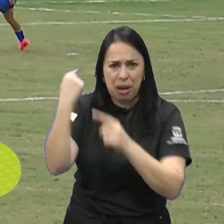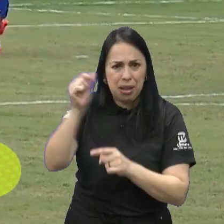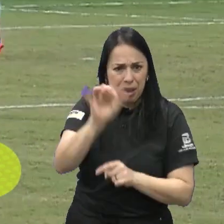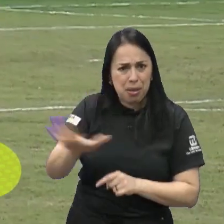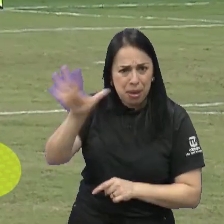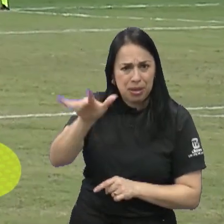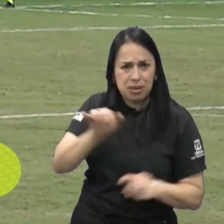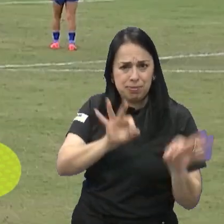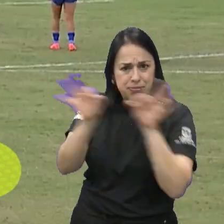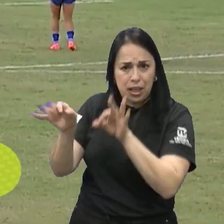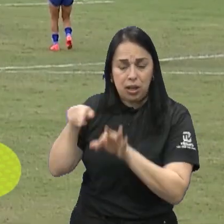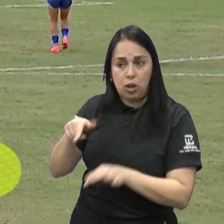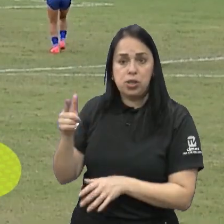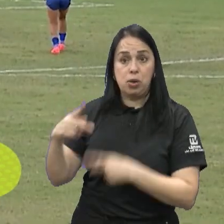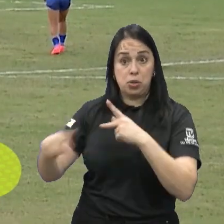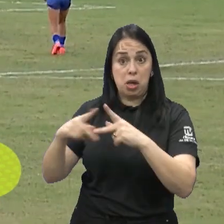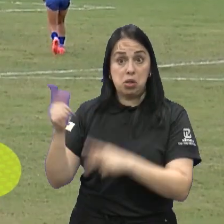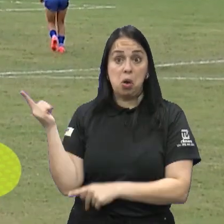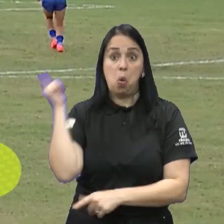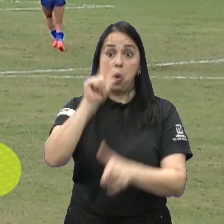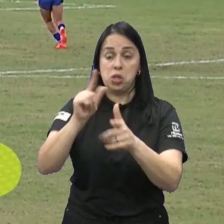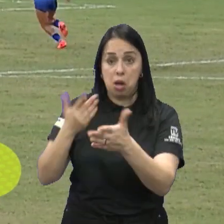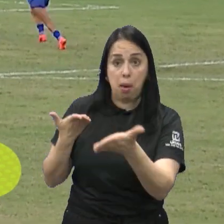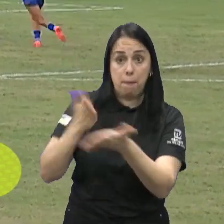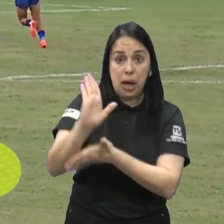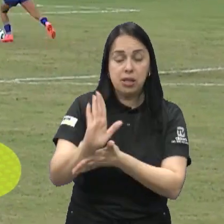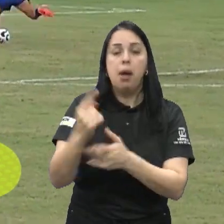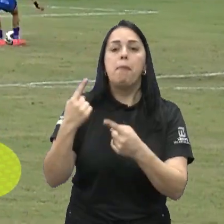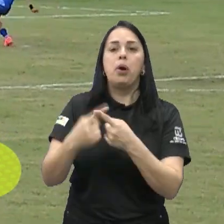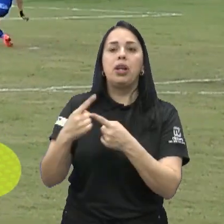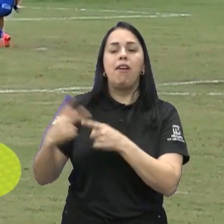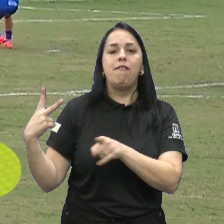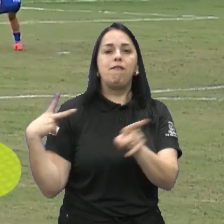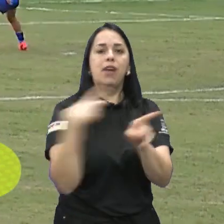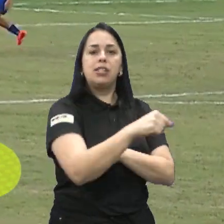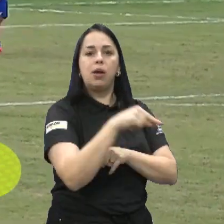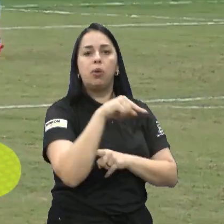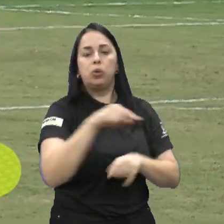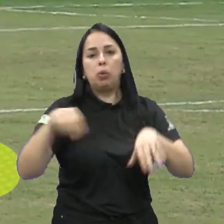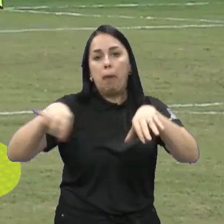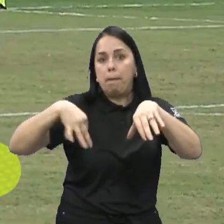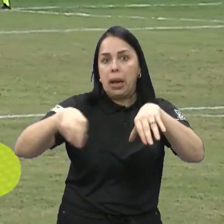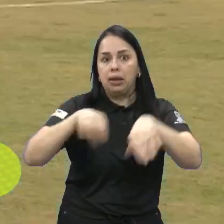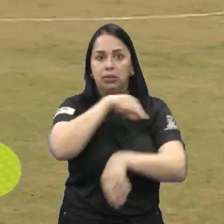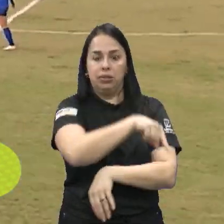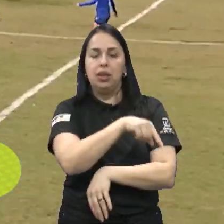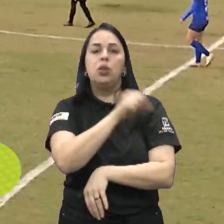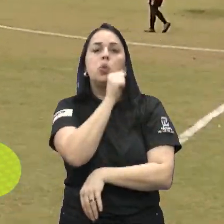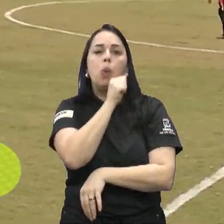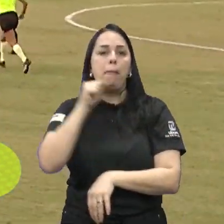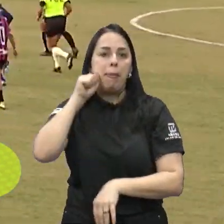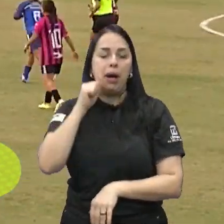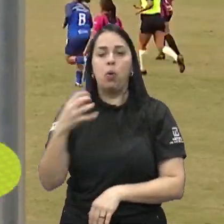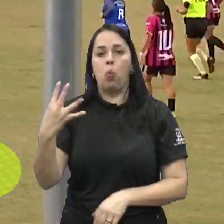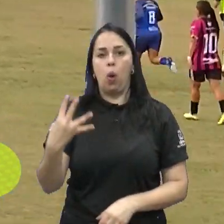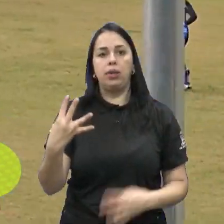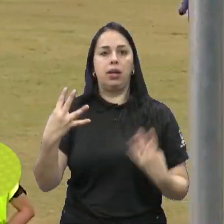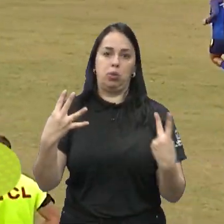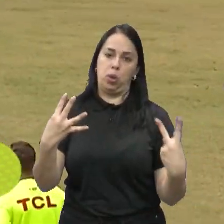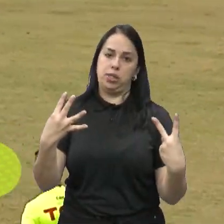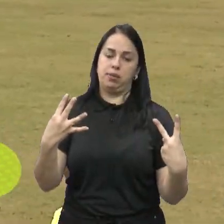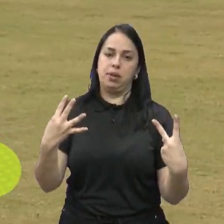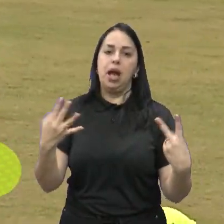José avançou para a terceira fase, vencendo em casa, nos pênaltis, o Ipiranga do Amapá por 4-2. Agora,